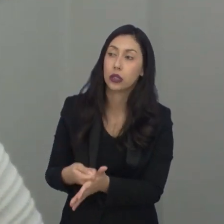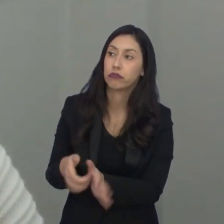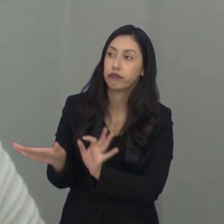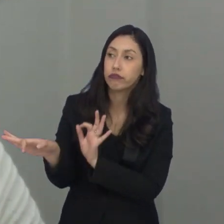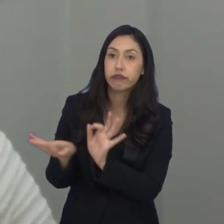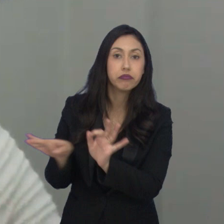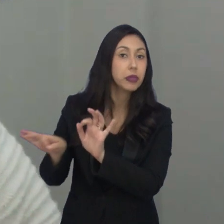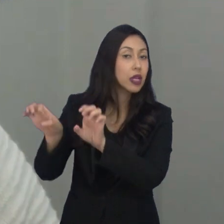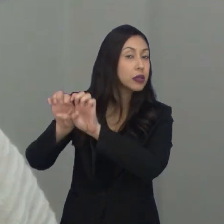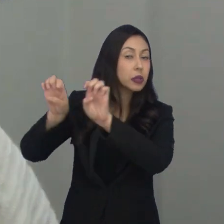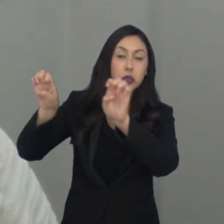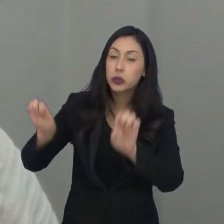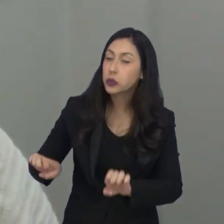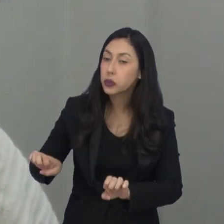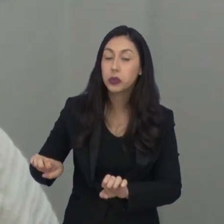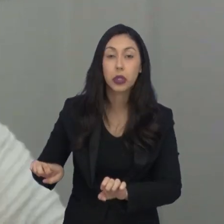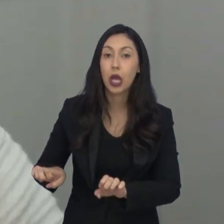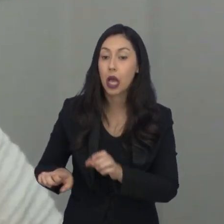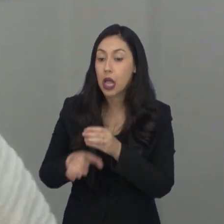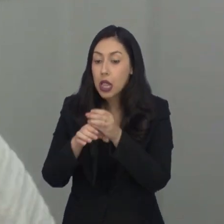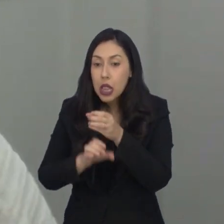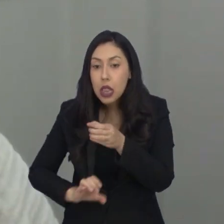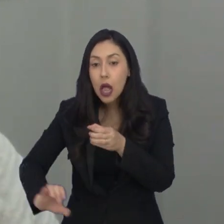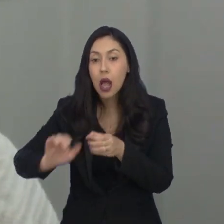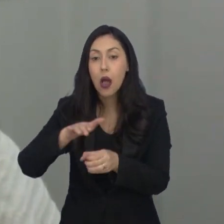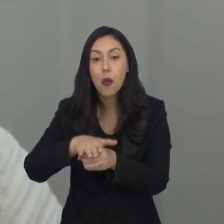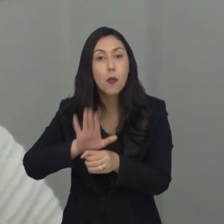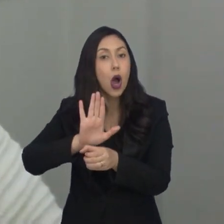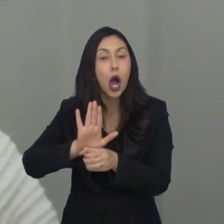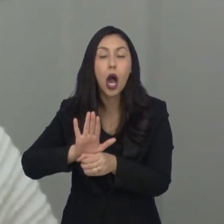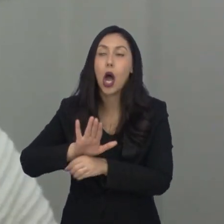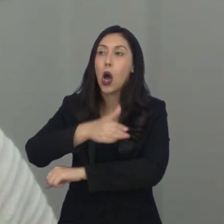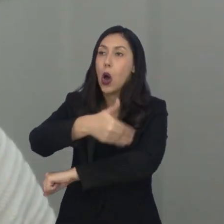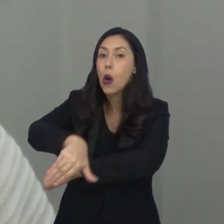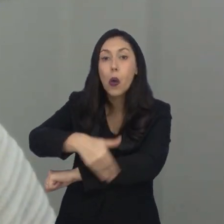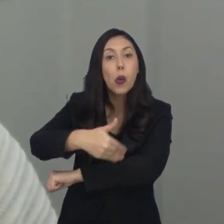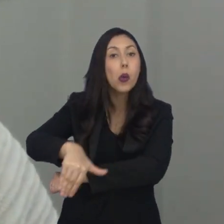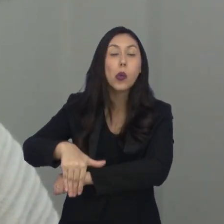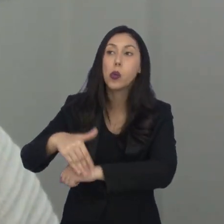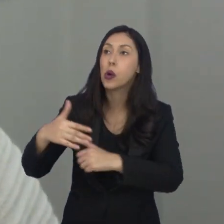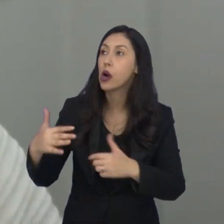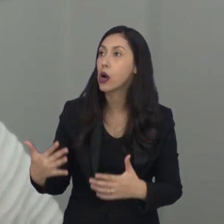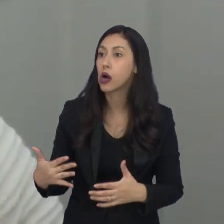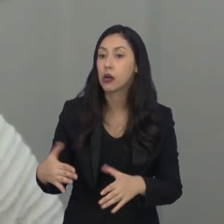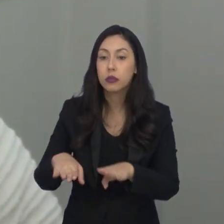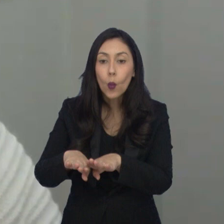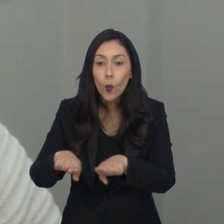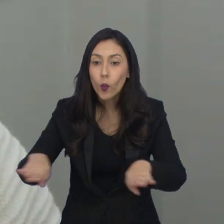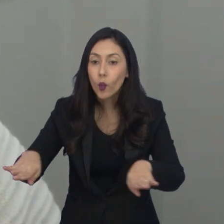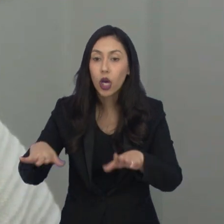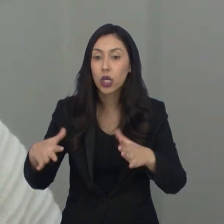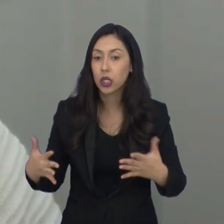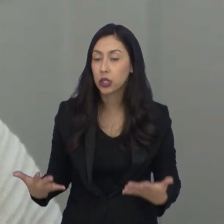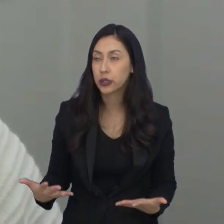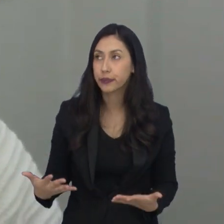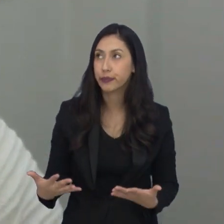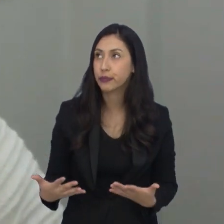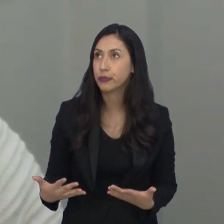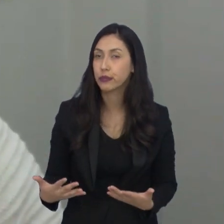infraestrutura daquele local, rede de esgoto, arruamento, passeio, calçada,